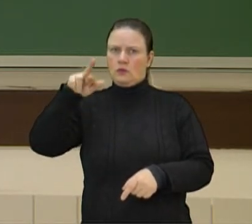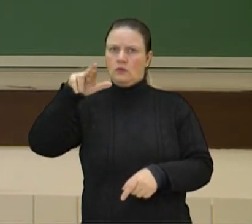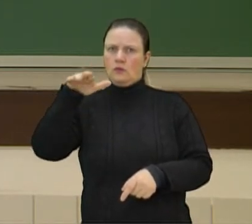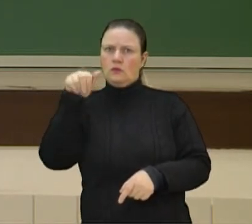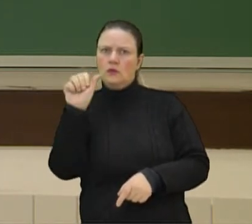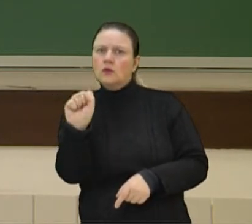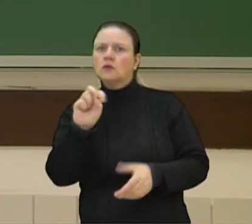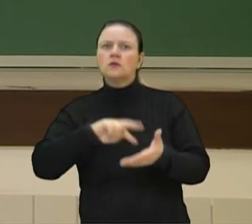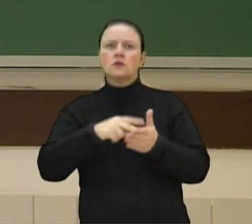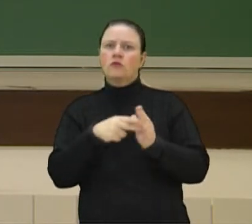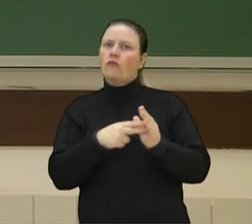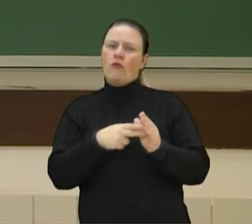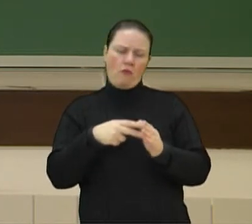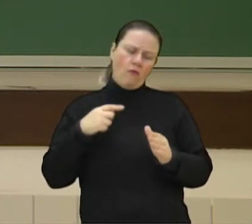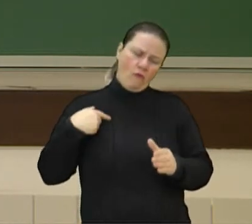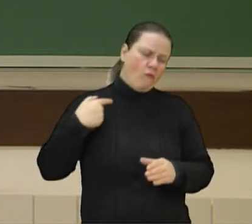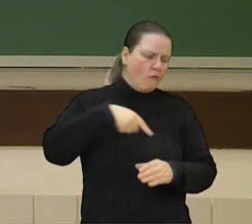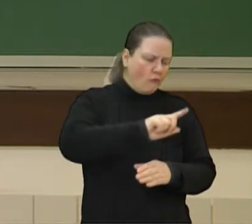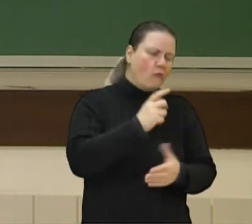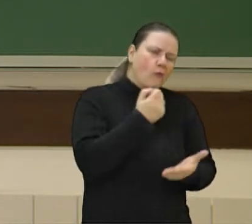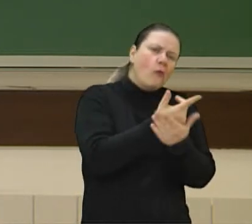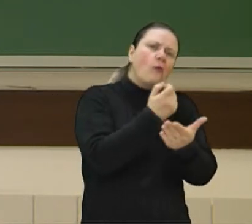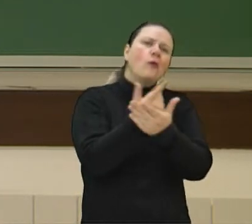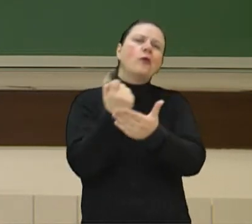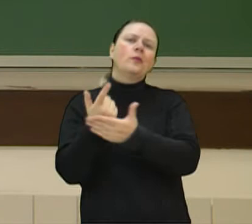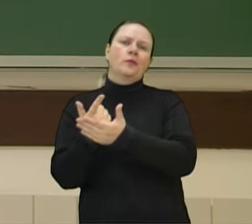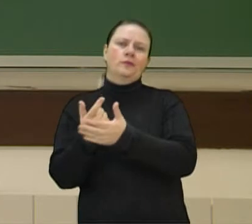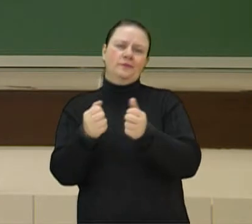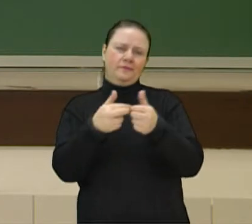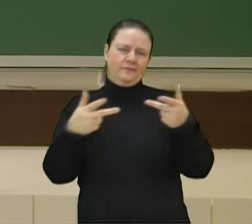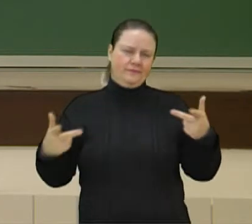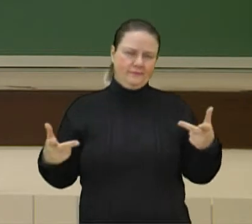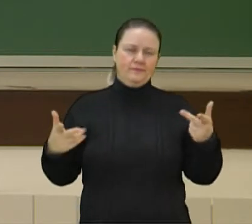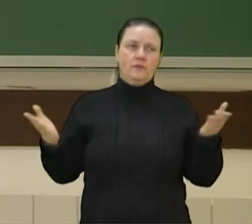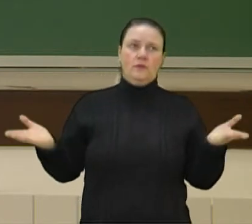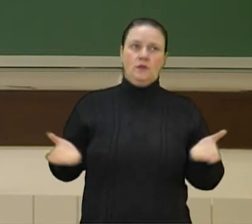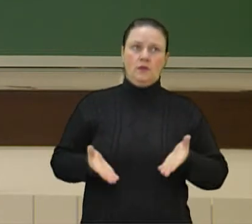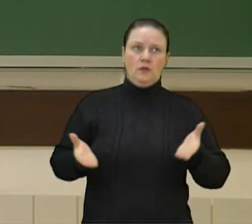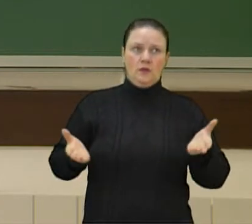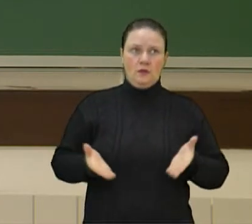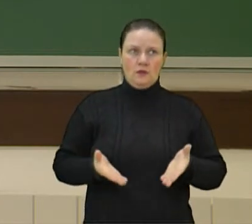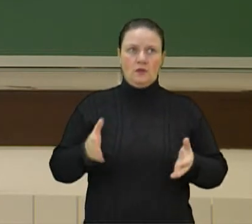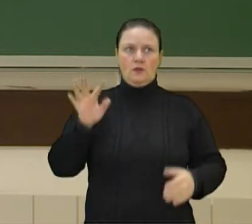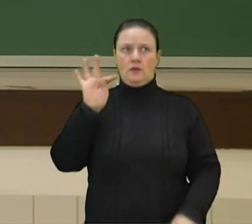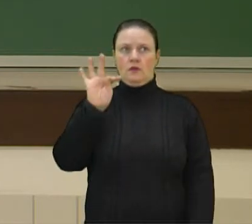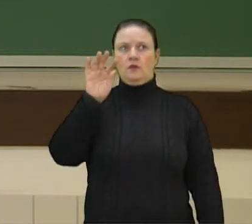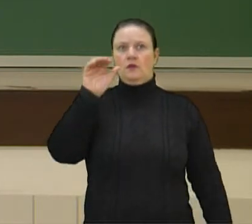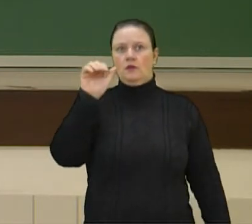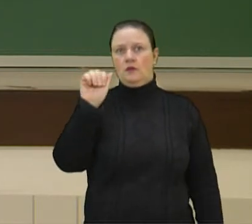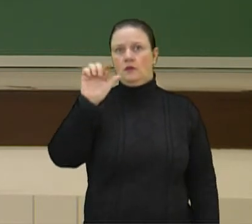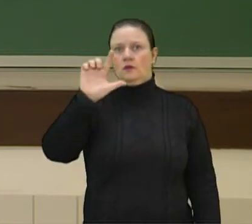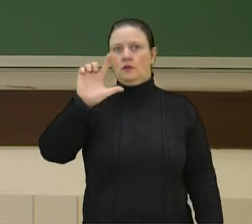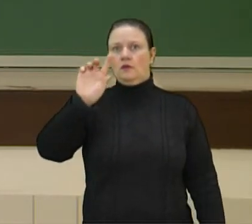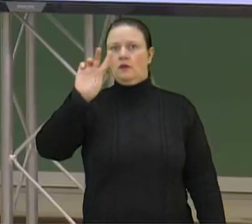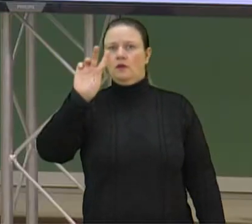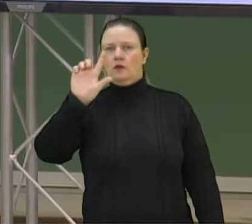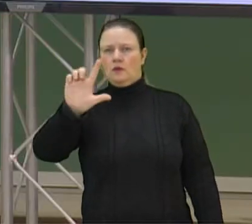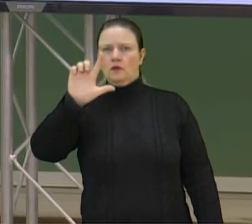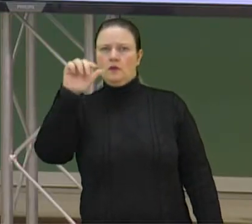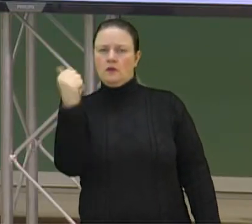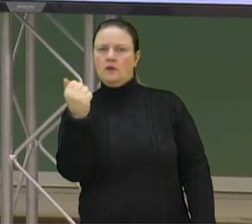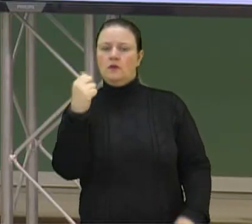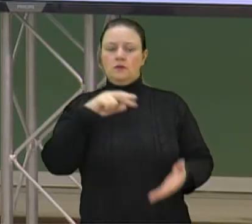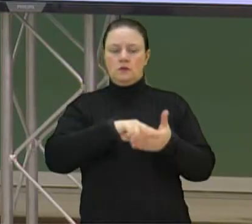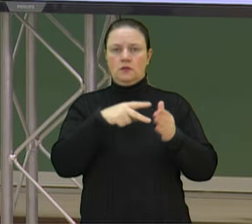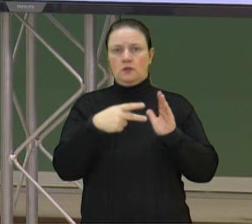compras, lá decimos ir de compras. Tádia 40, pequena, média, grande. Tádia é